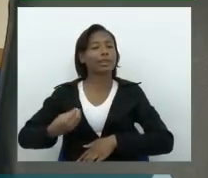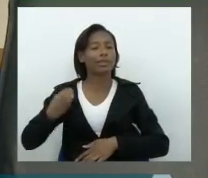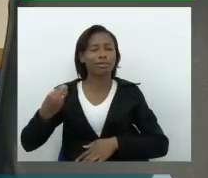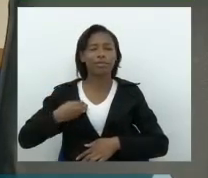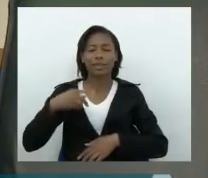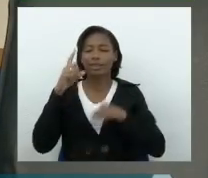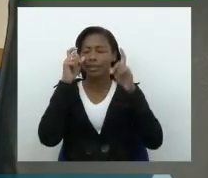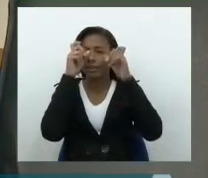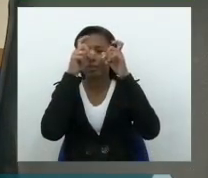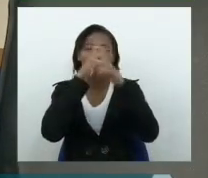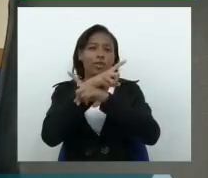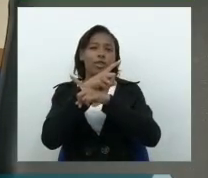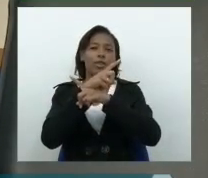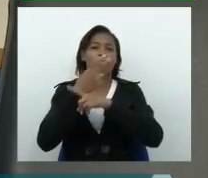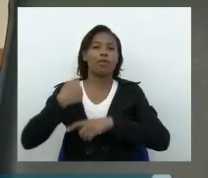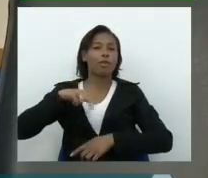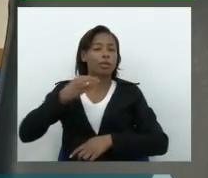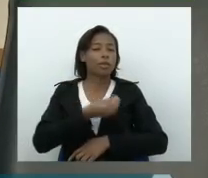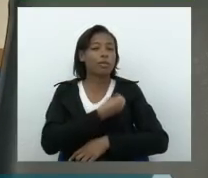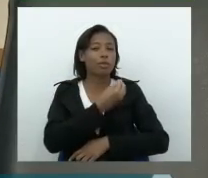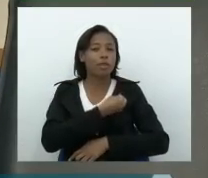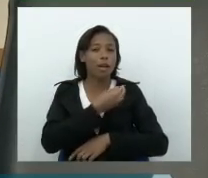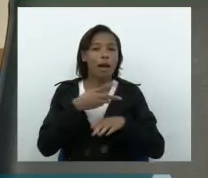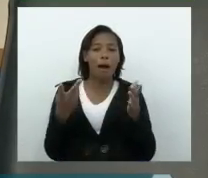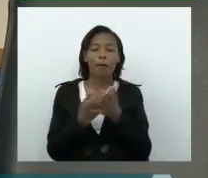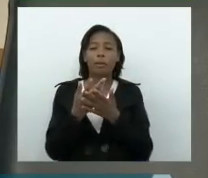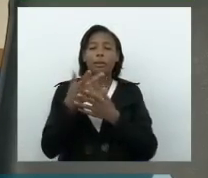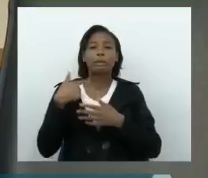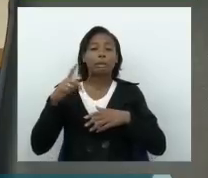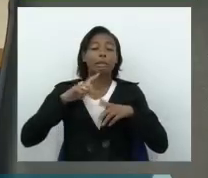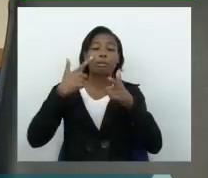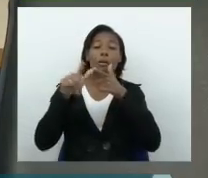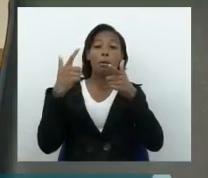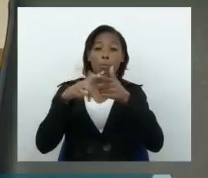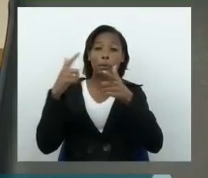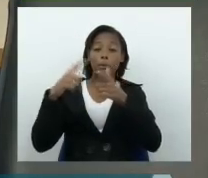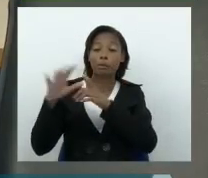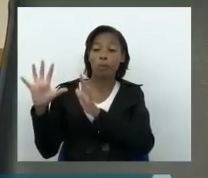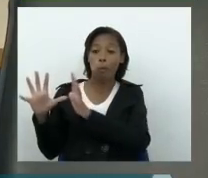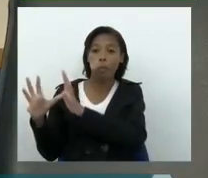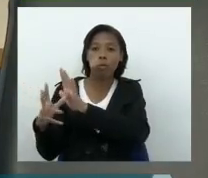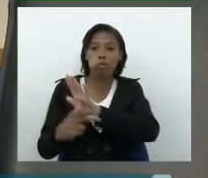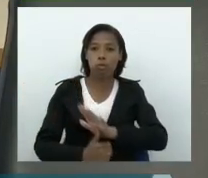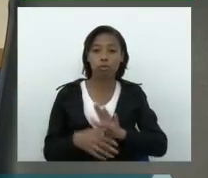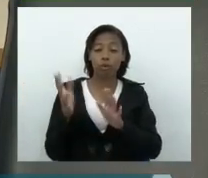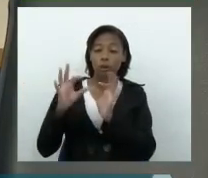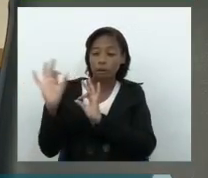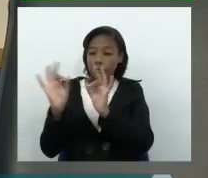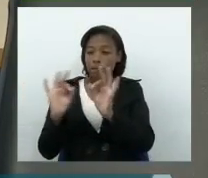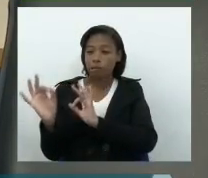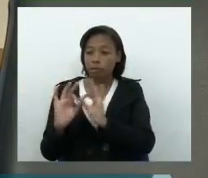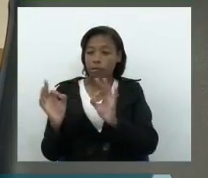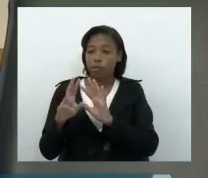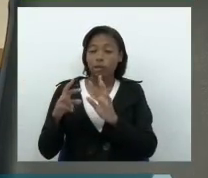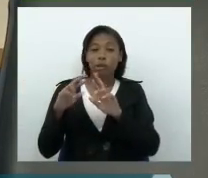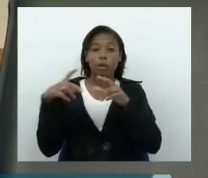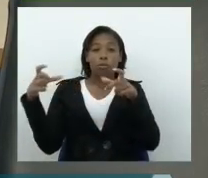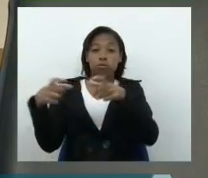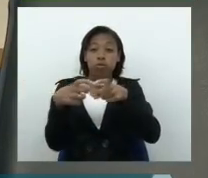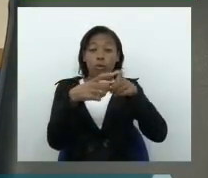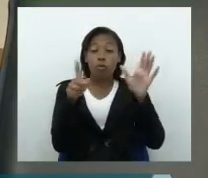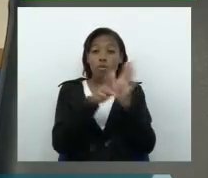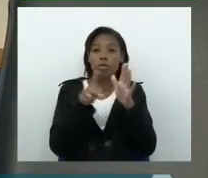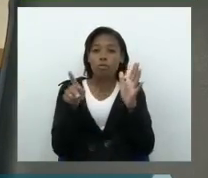muito difícil. Nós vivemos um momento que foi resultado de um golpe organizado por setores que